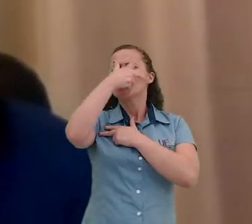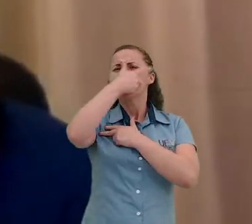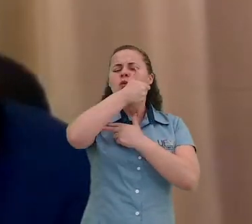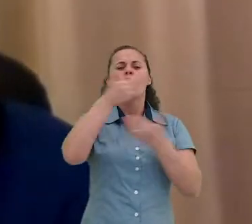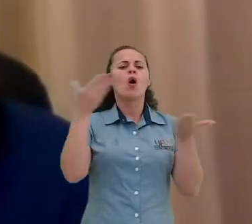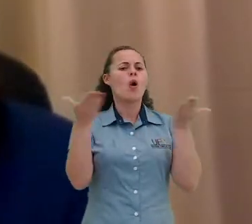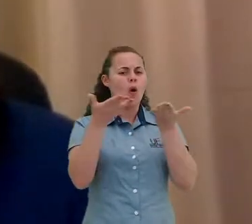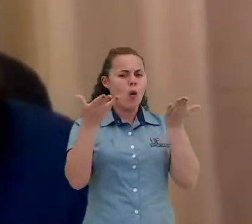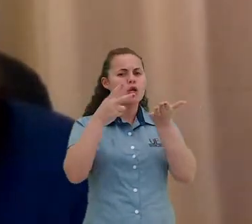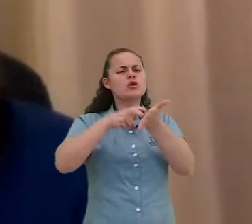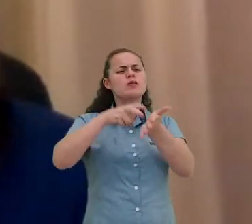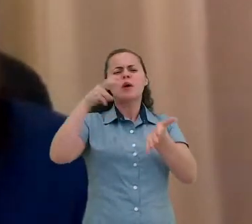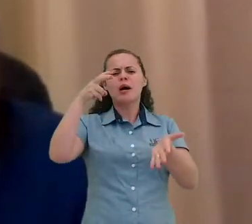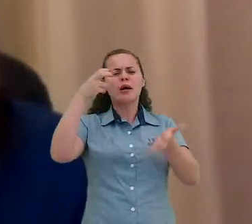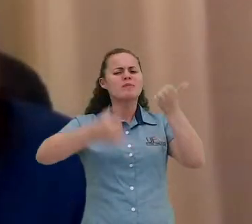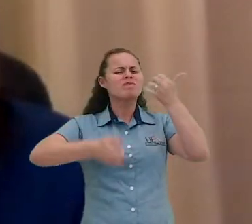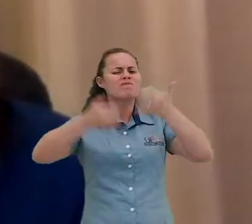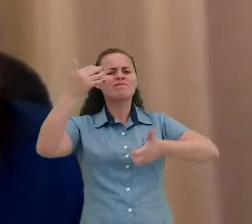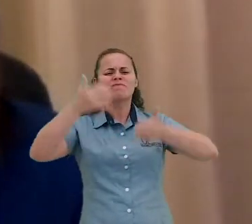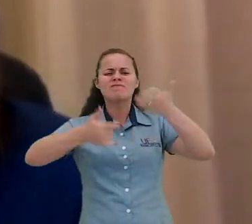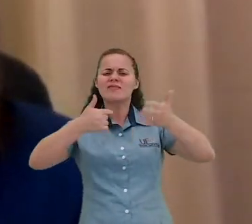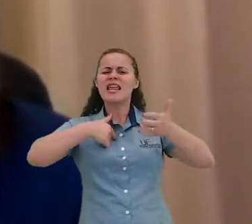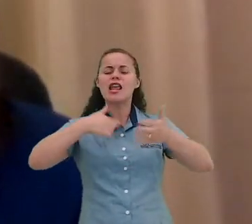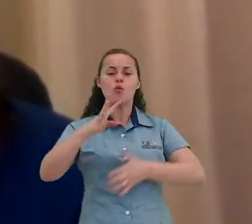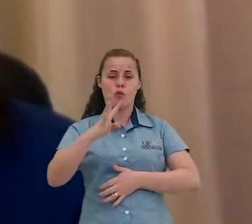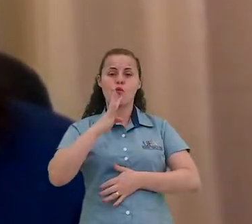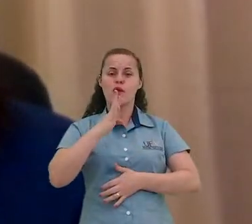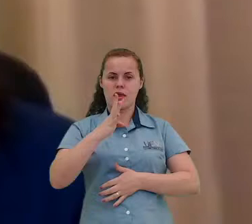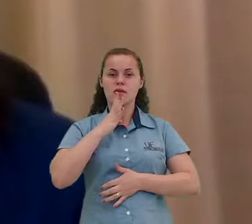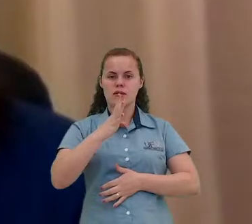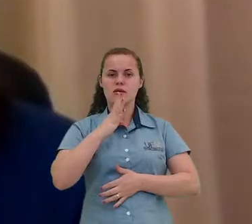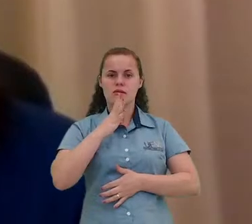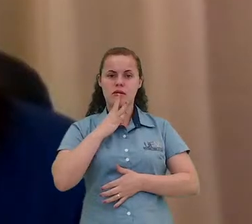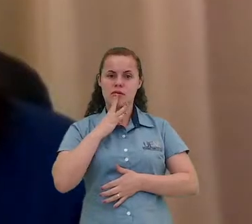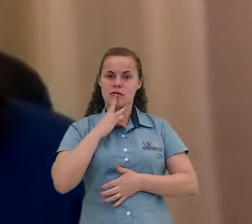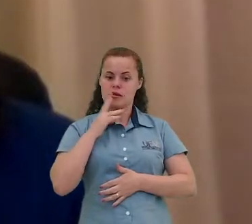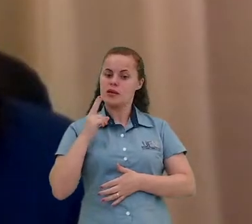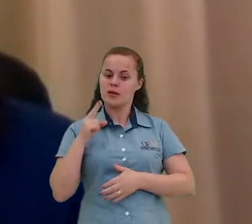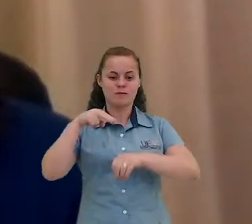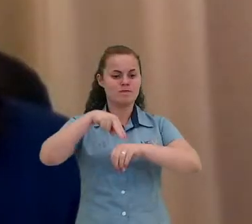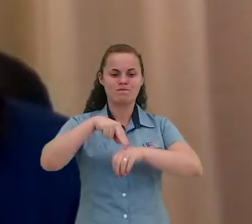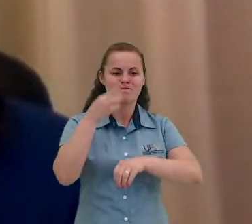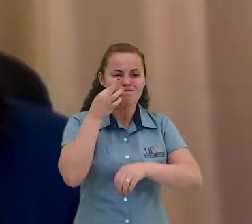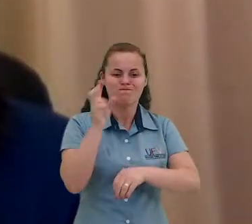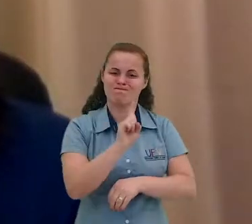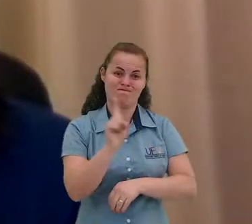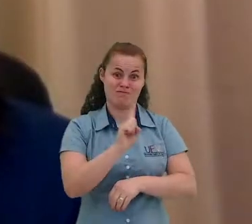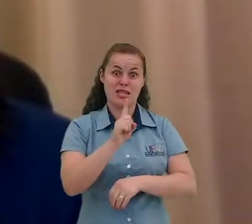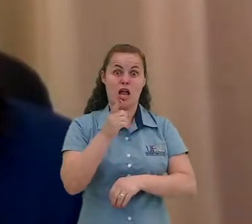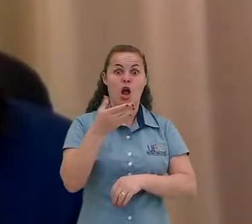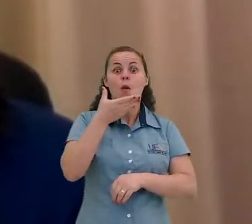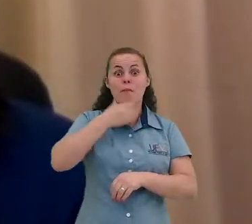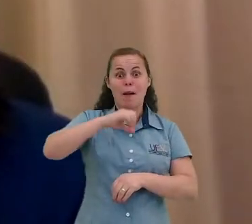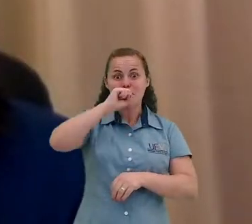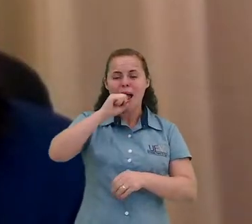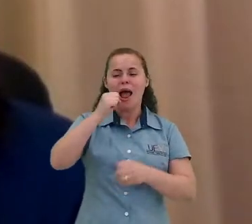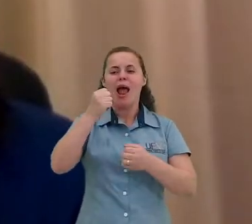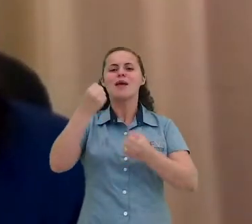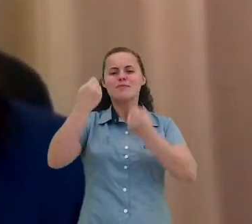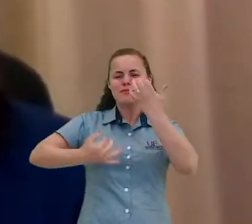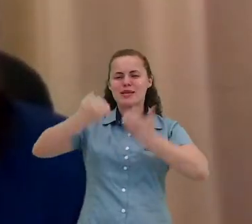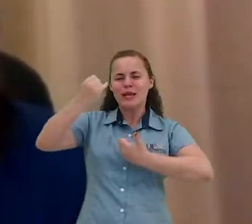com vocês que eu conhecia, não conheço pessoalmente, mas conhecia do meu pai falar sobre a